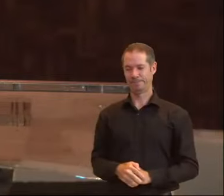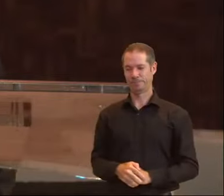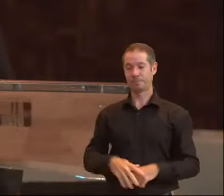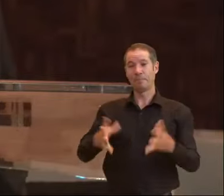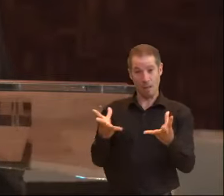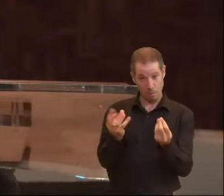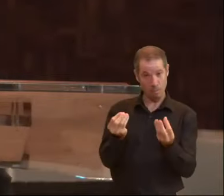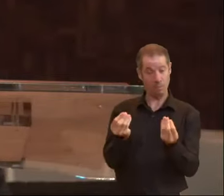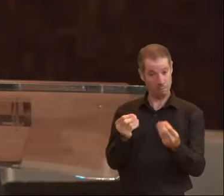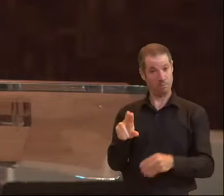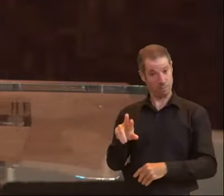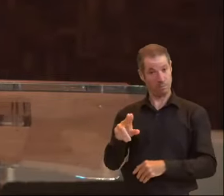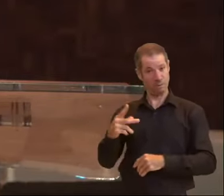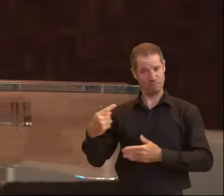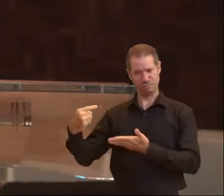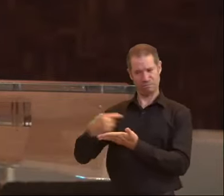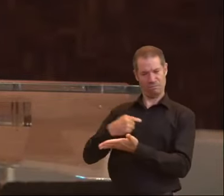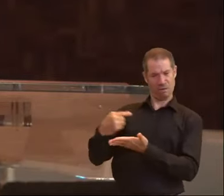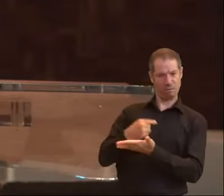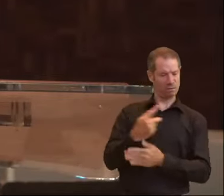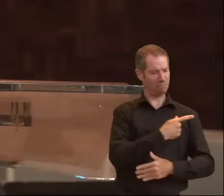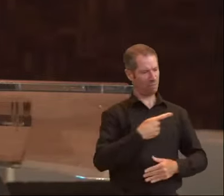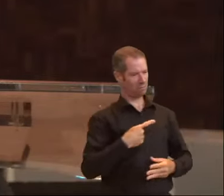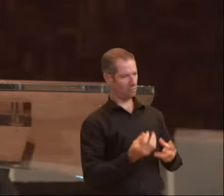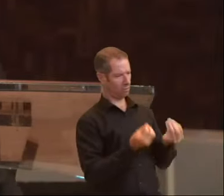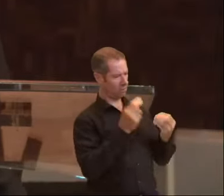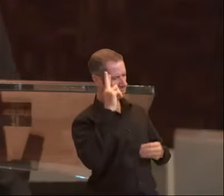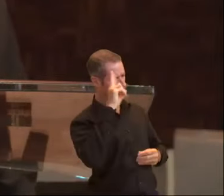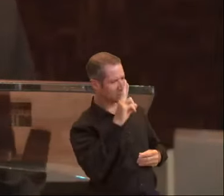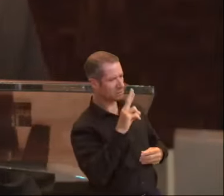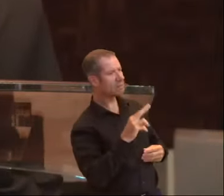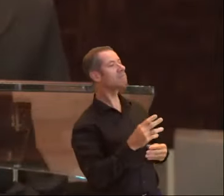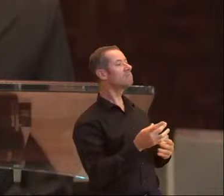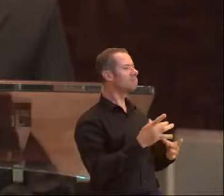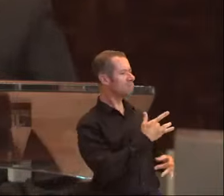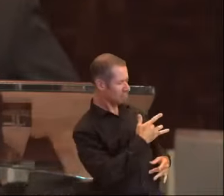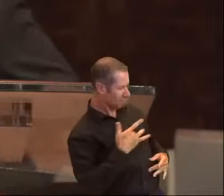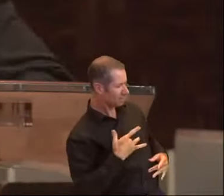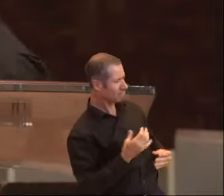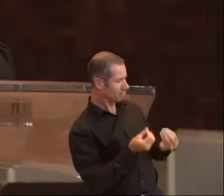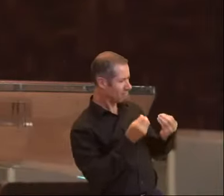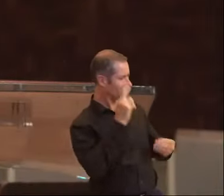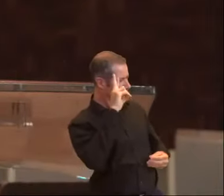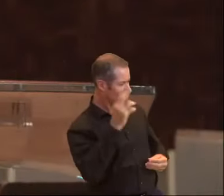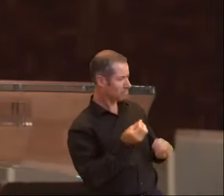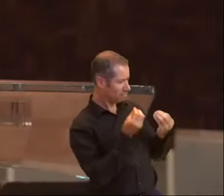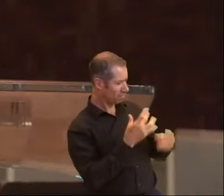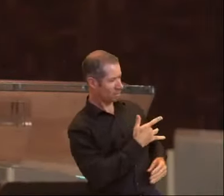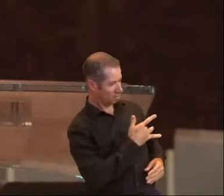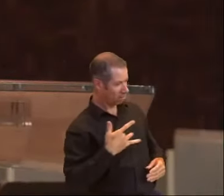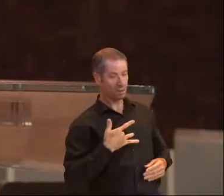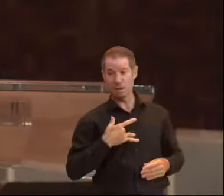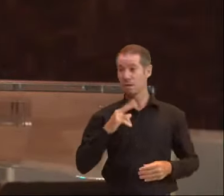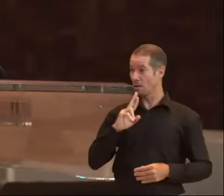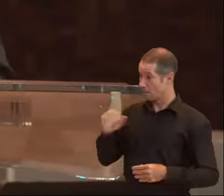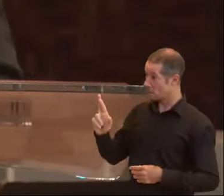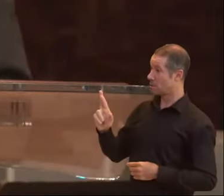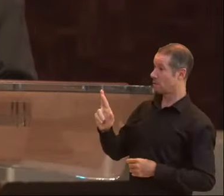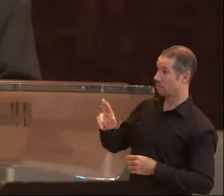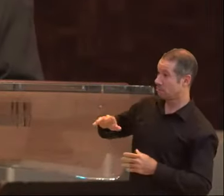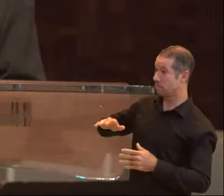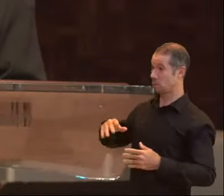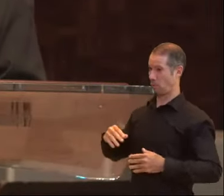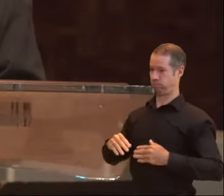Muitos irmãos me perguntam, né? Pastor, como é que o senhor está? Pastor, como é que o senhor está? E eu digo, estou